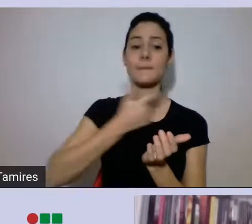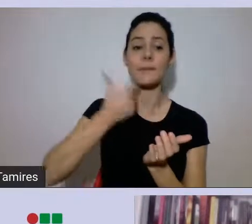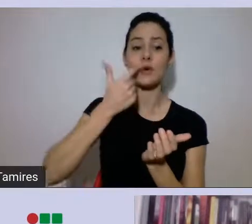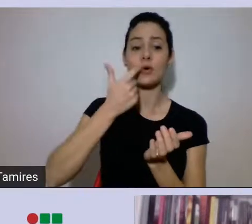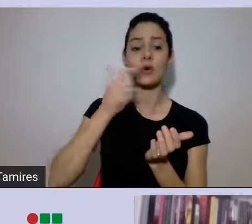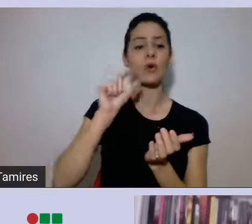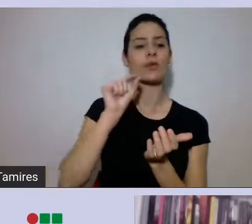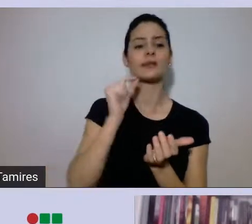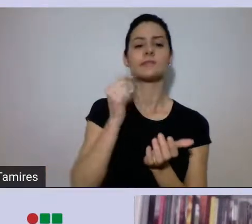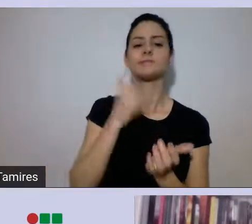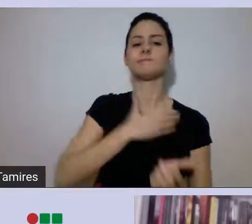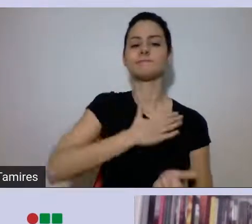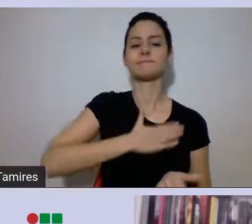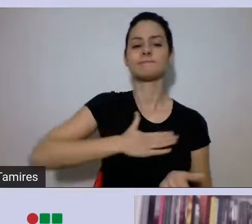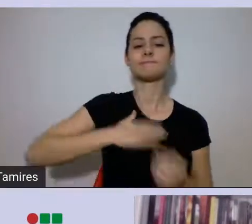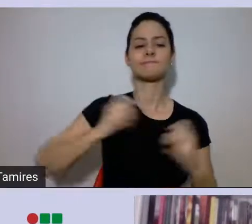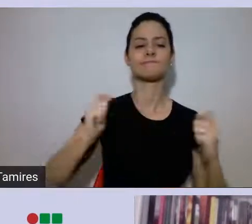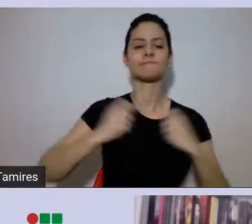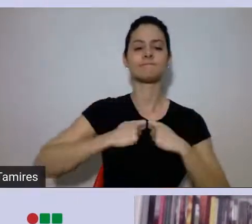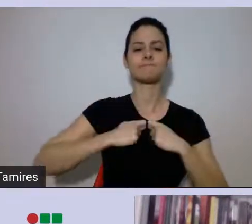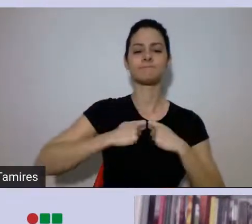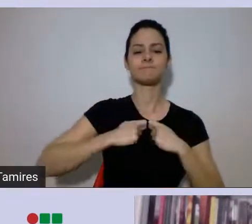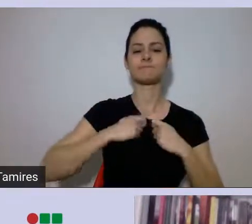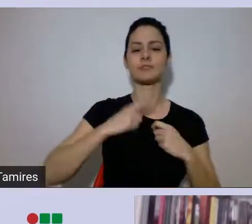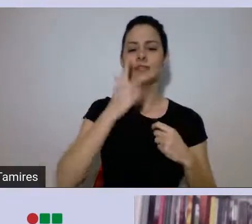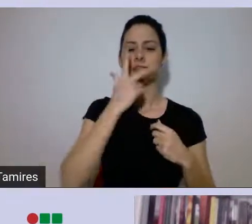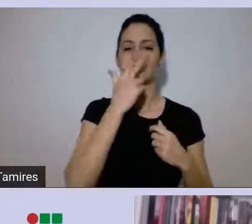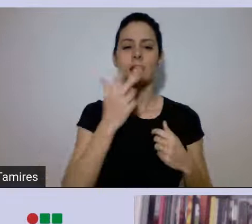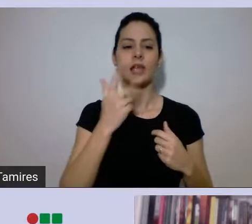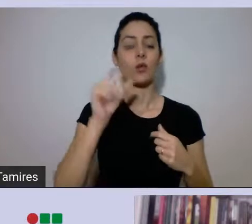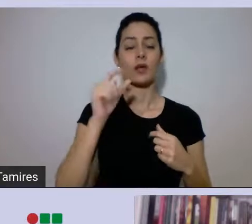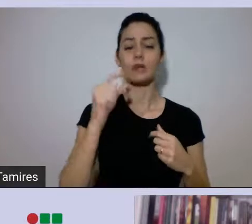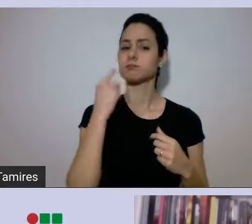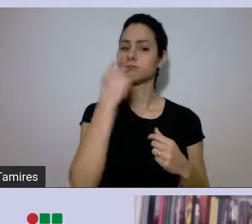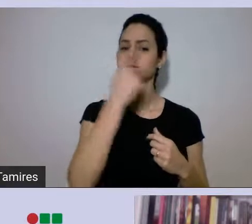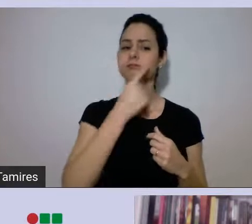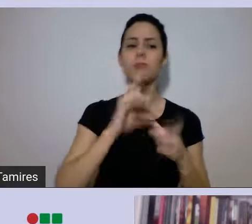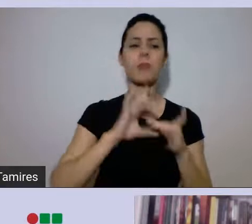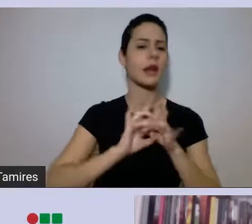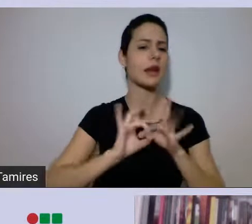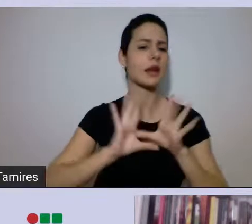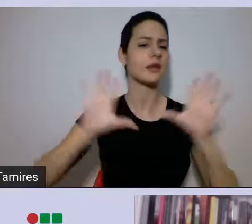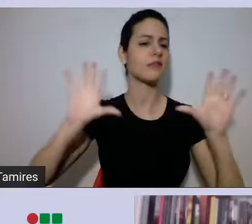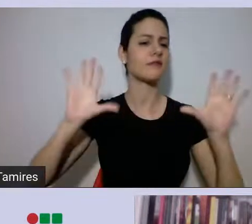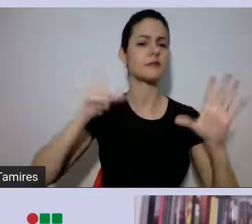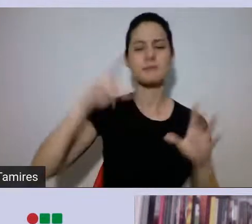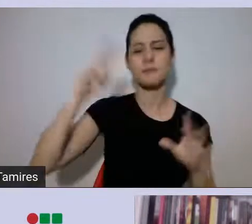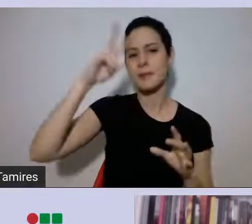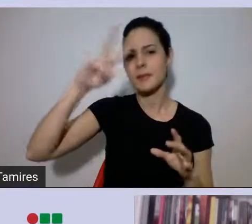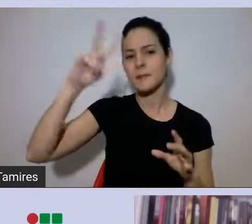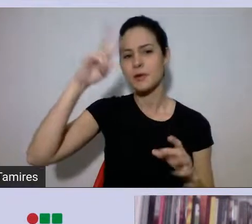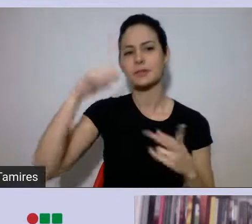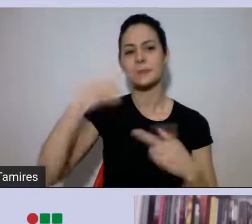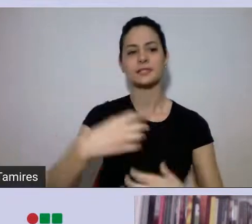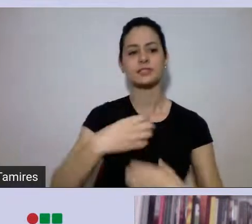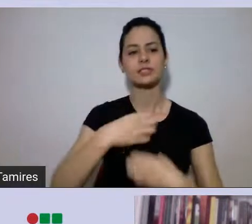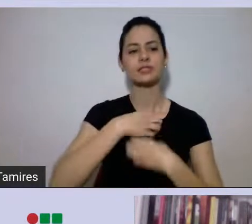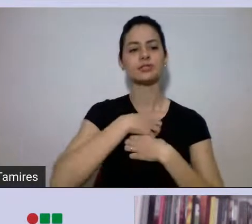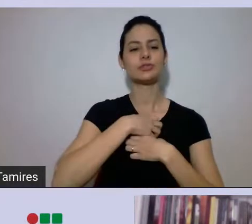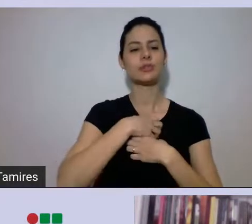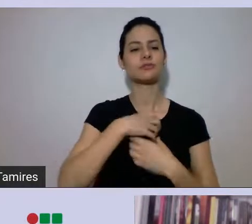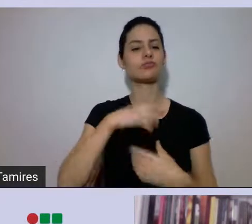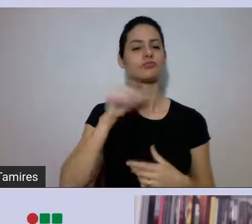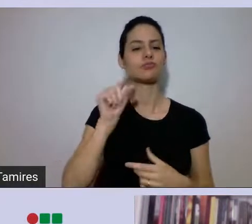de prazer, zona erógena, como órgão de liberdade, de memória e sentimento, com